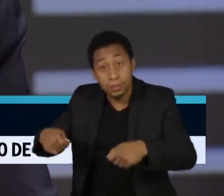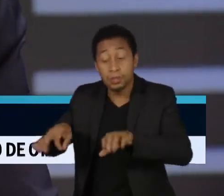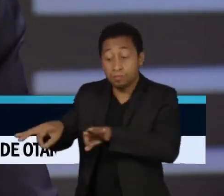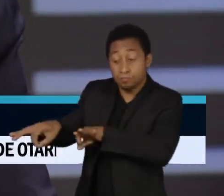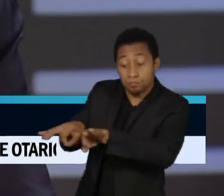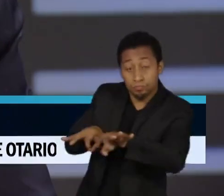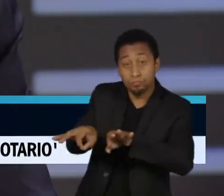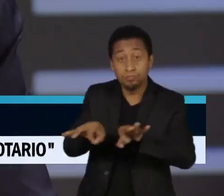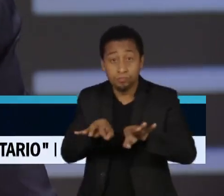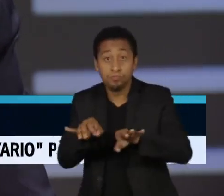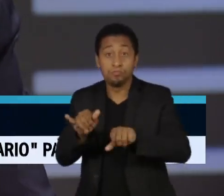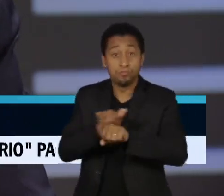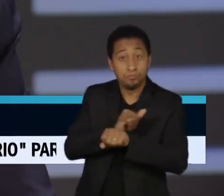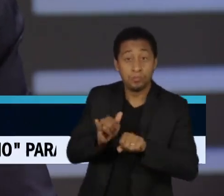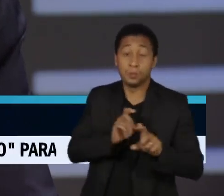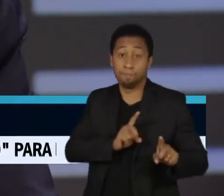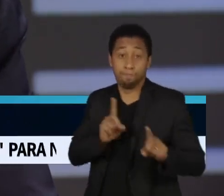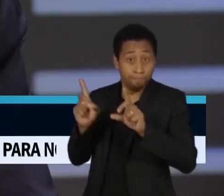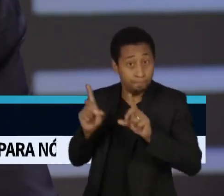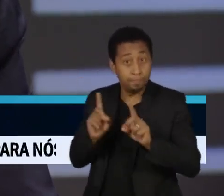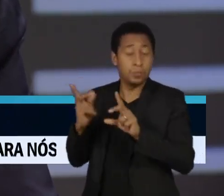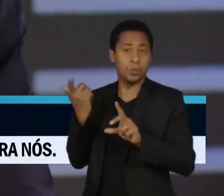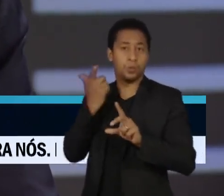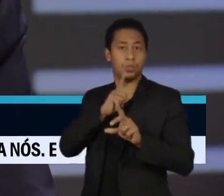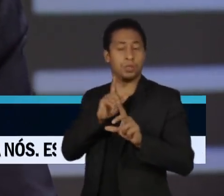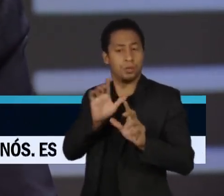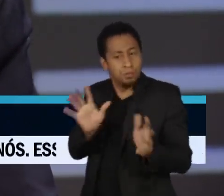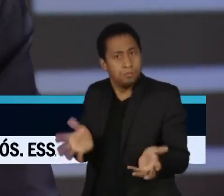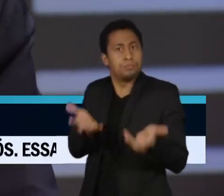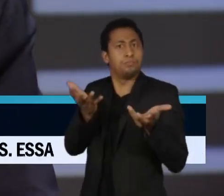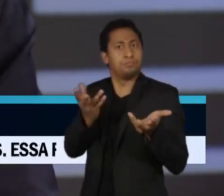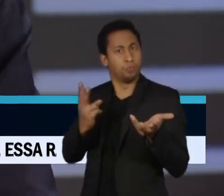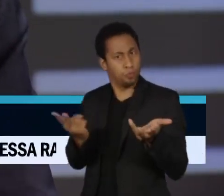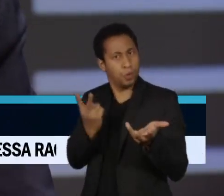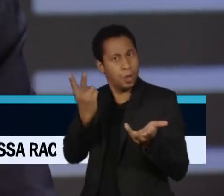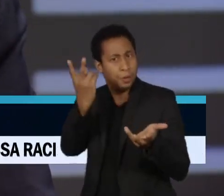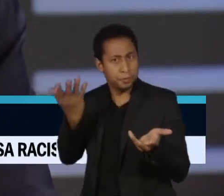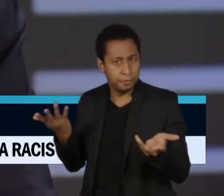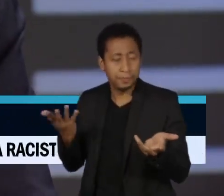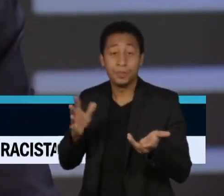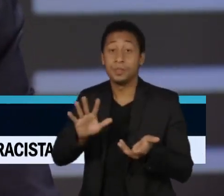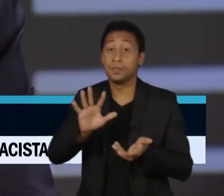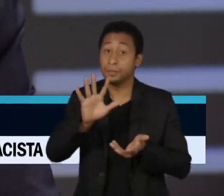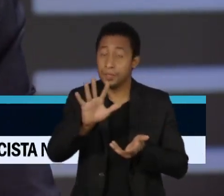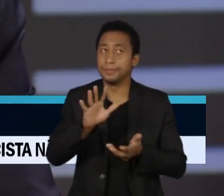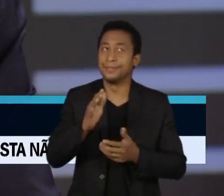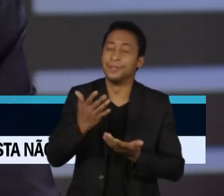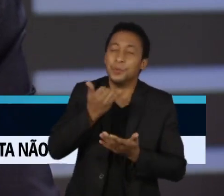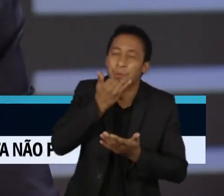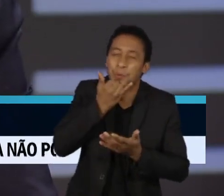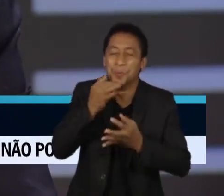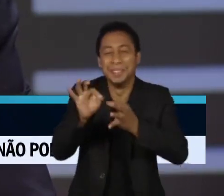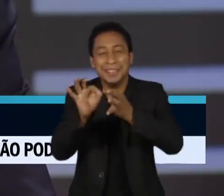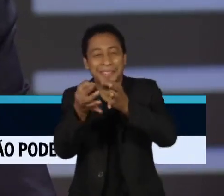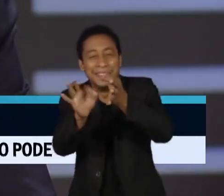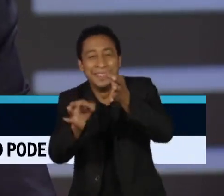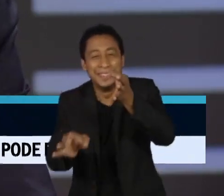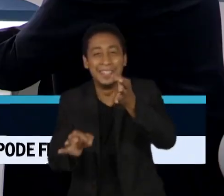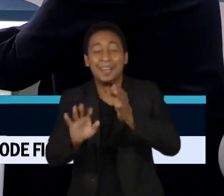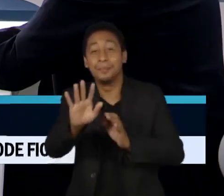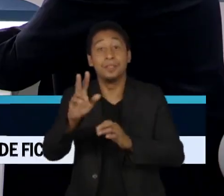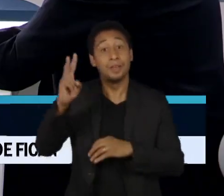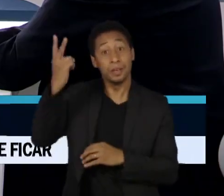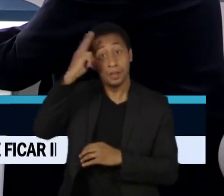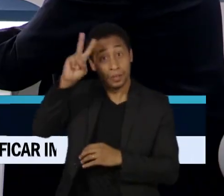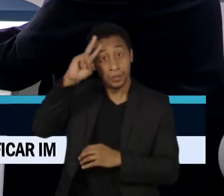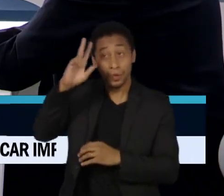agregando valor. Essa é uma discussão também muito importante. Agora, concluindo, desculpe a extensão, a história passou para a